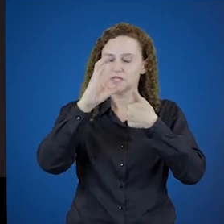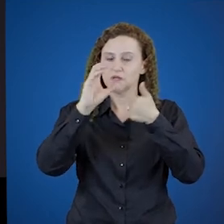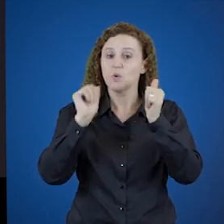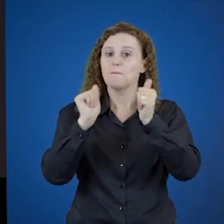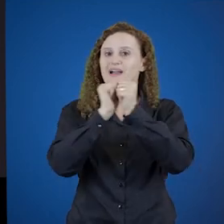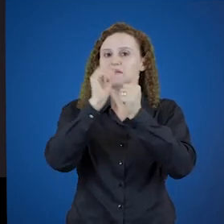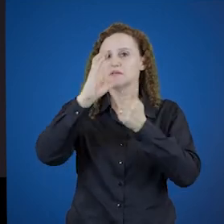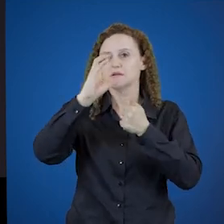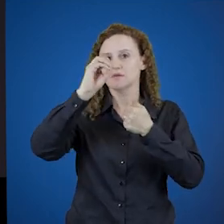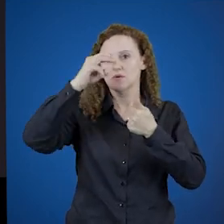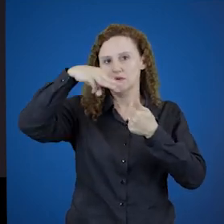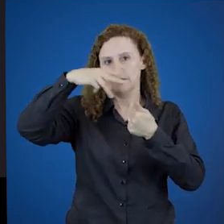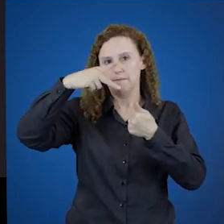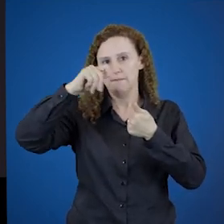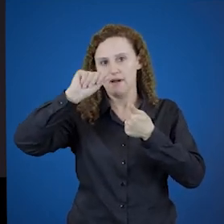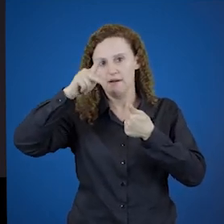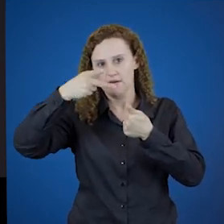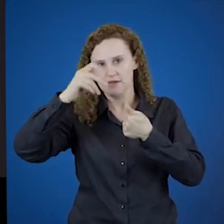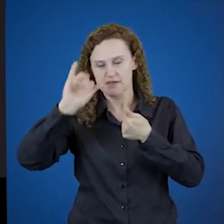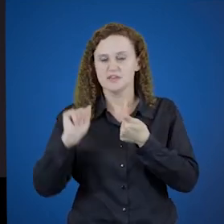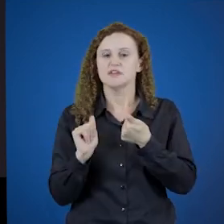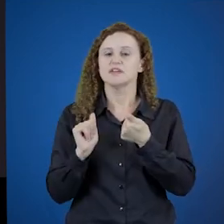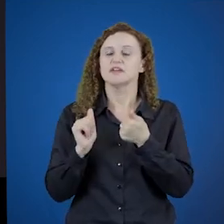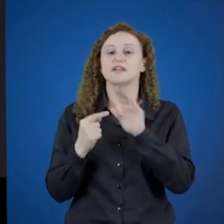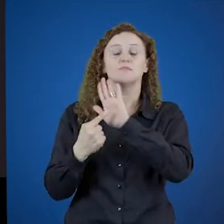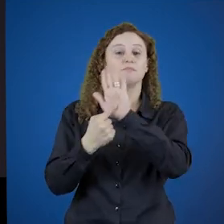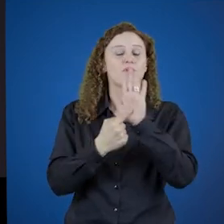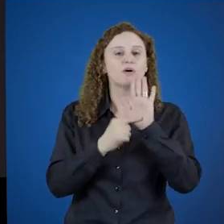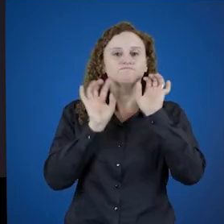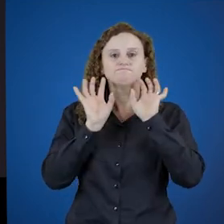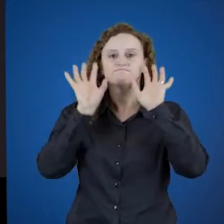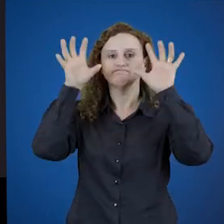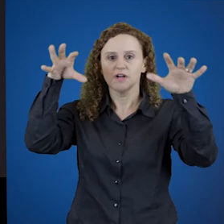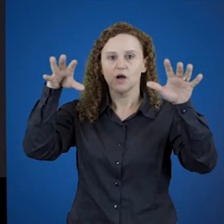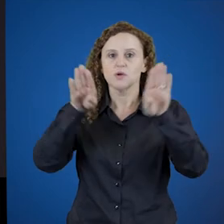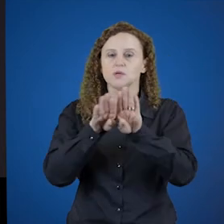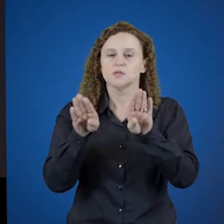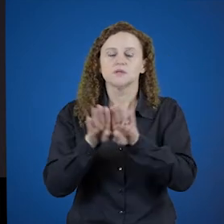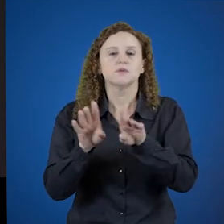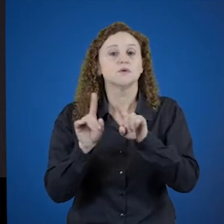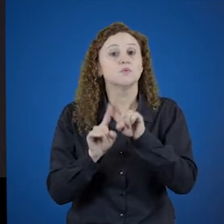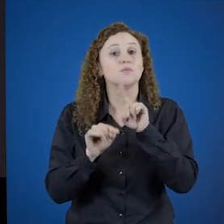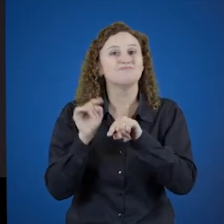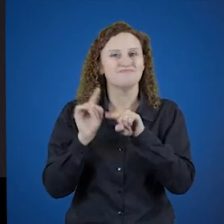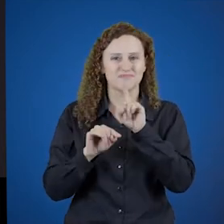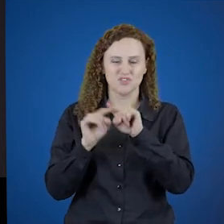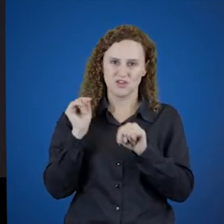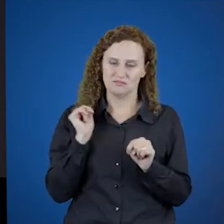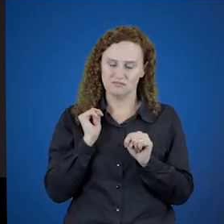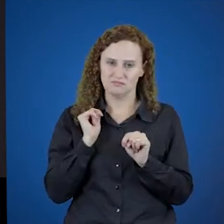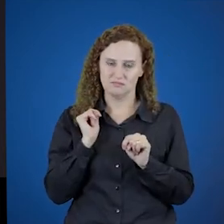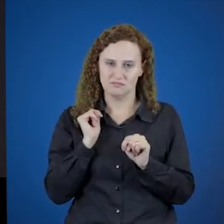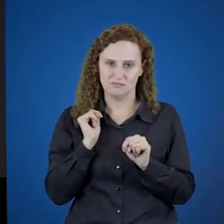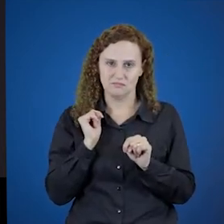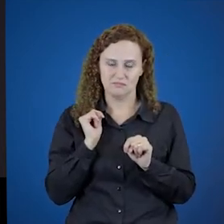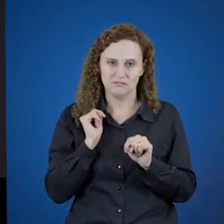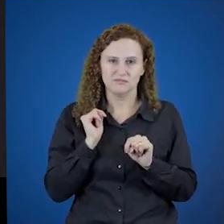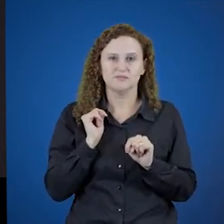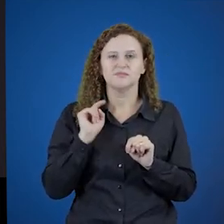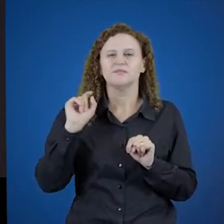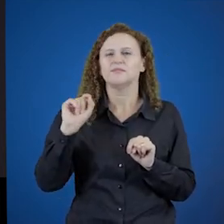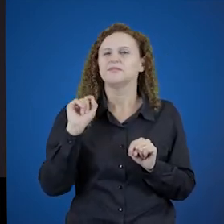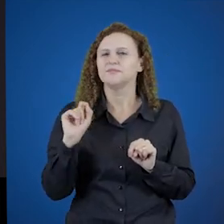pessoa o animal e uma coisa um objeto juntamente com